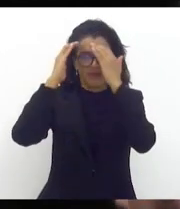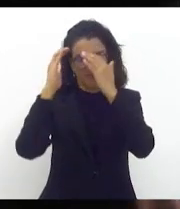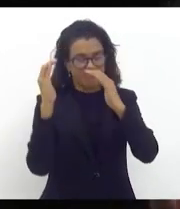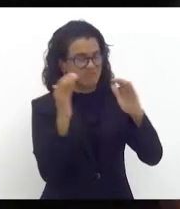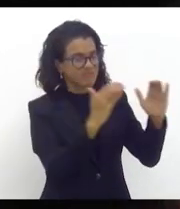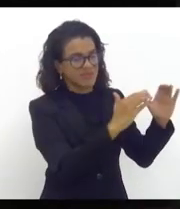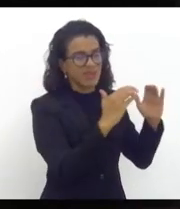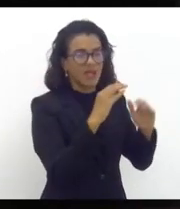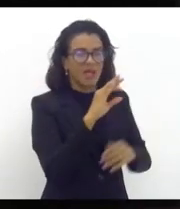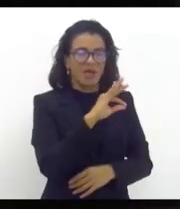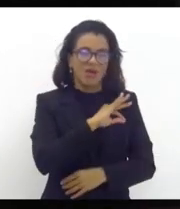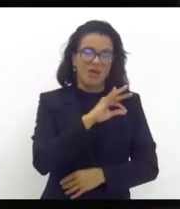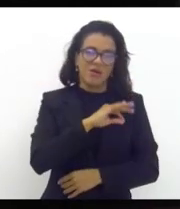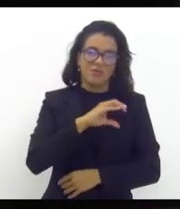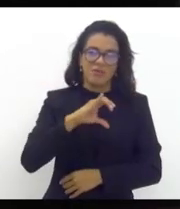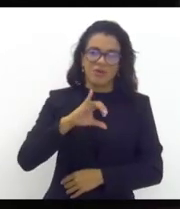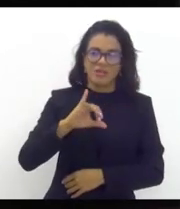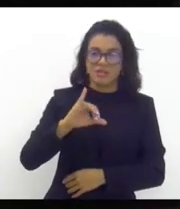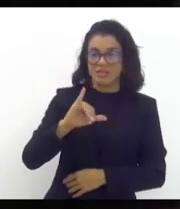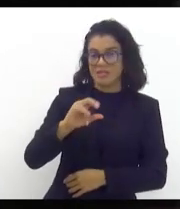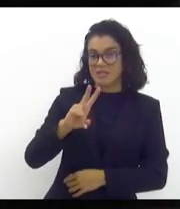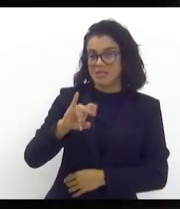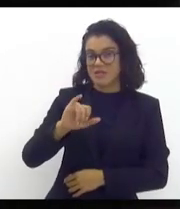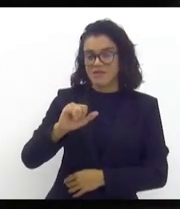Polícia Civil. Isso é